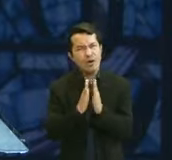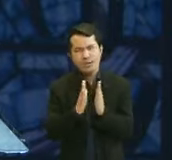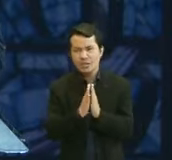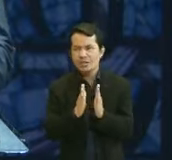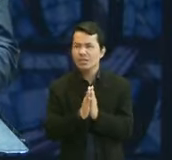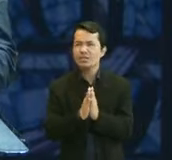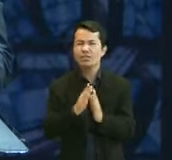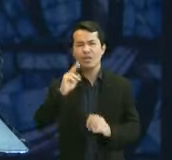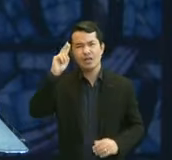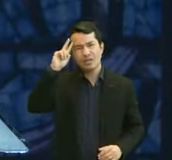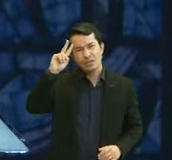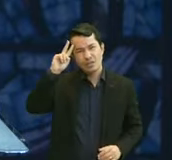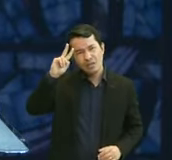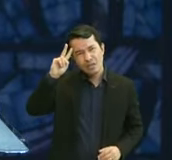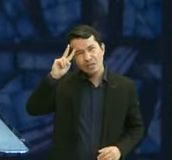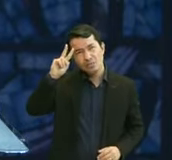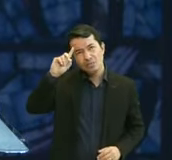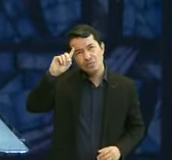eu o conheci,